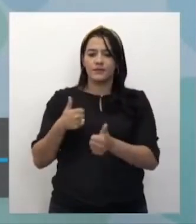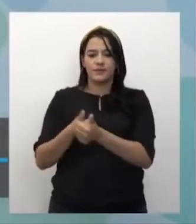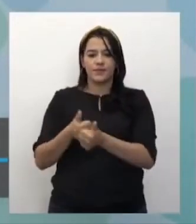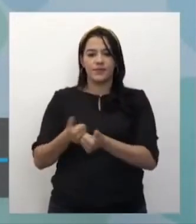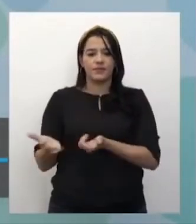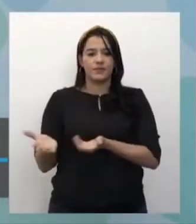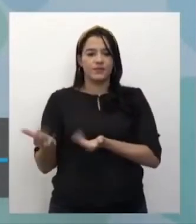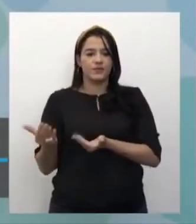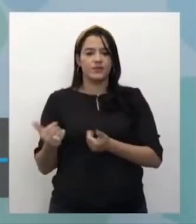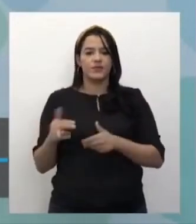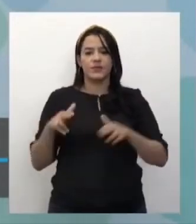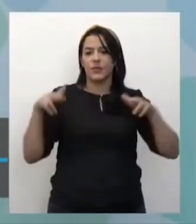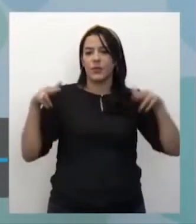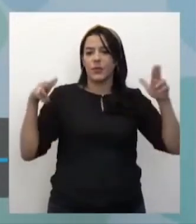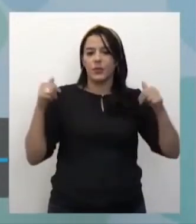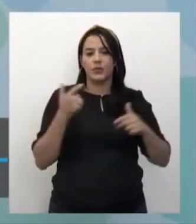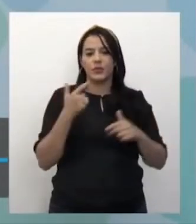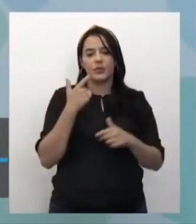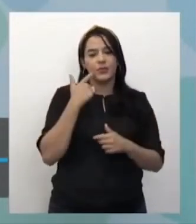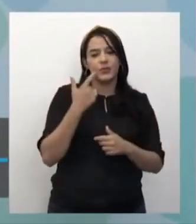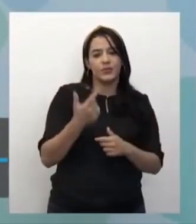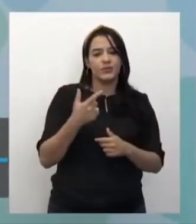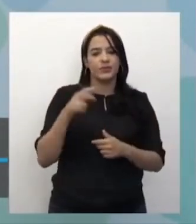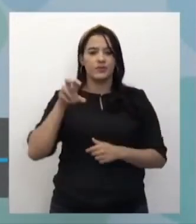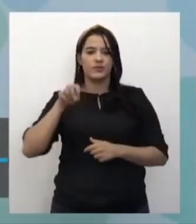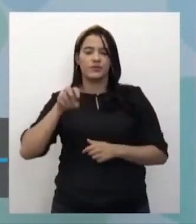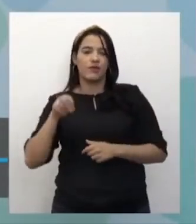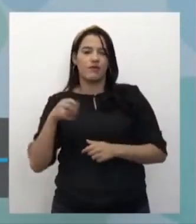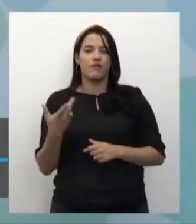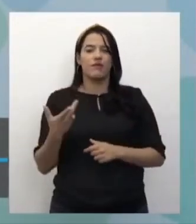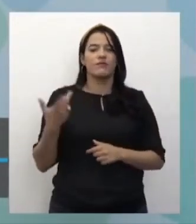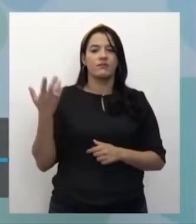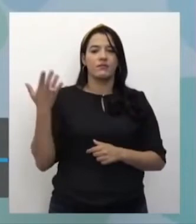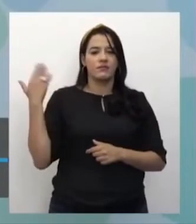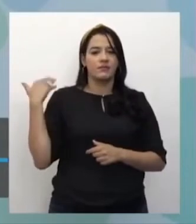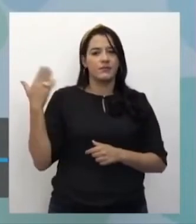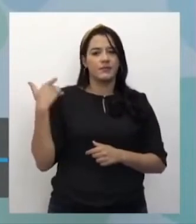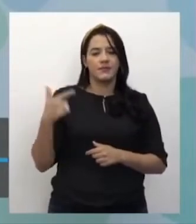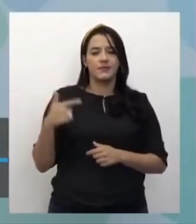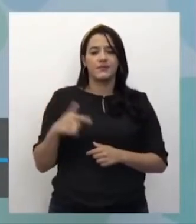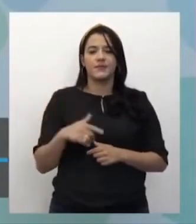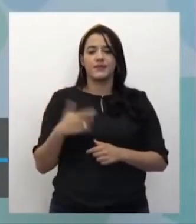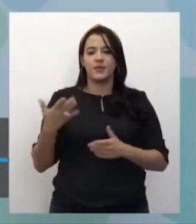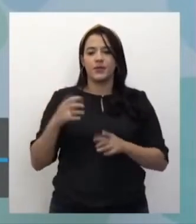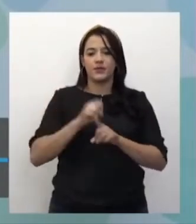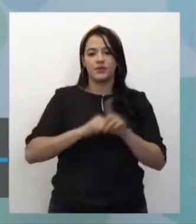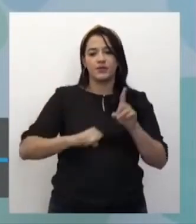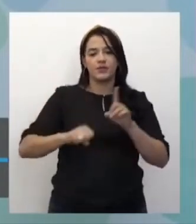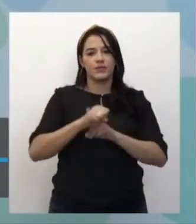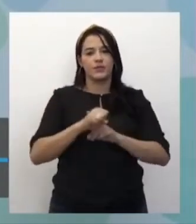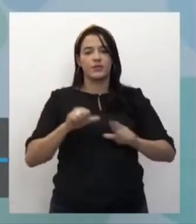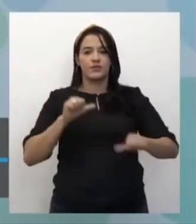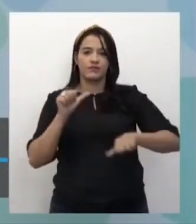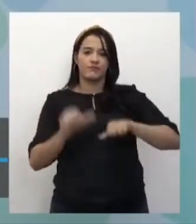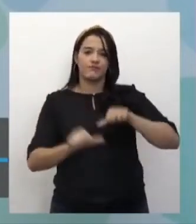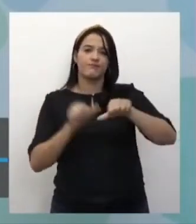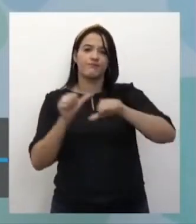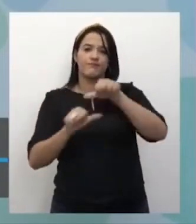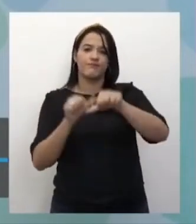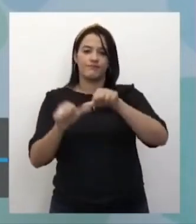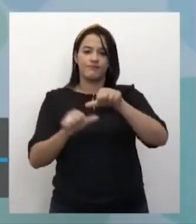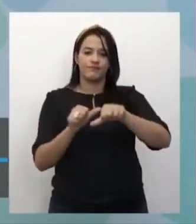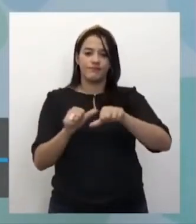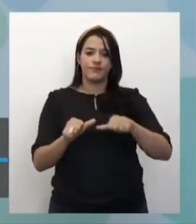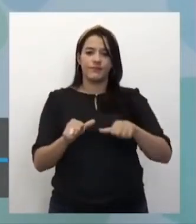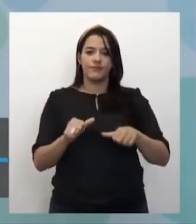que nunca ouviu falar, e se ouviu foi dos avós, né? Então, acho que a sociedade vai se moldando quanto a isso.